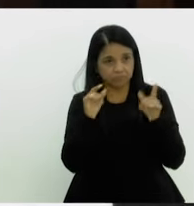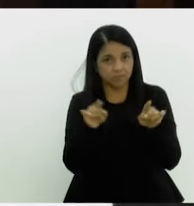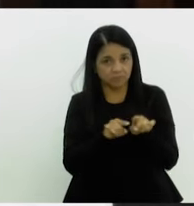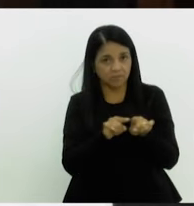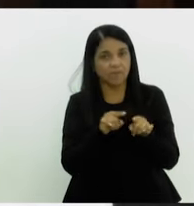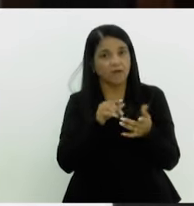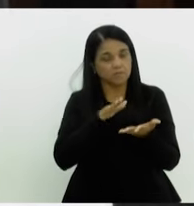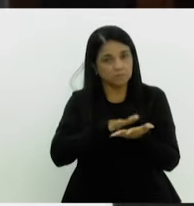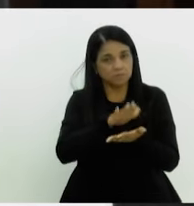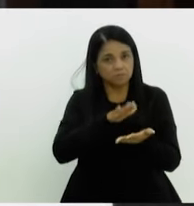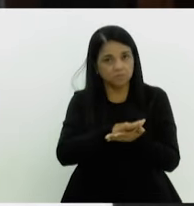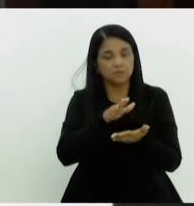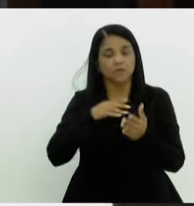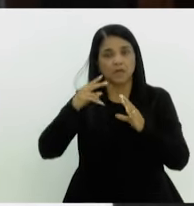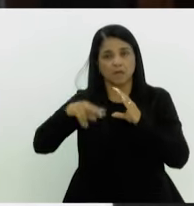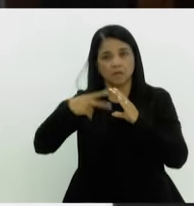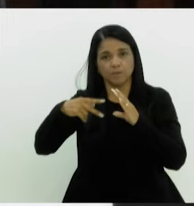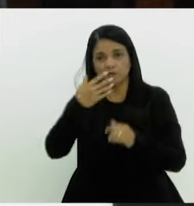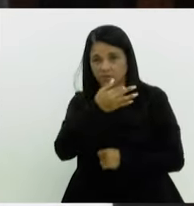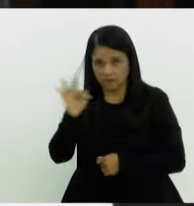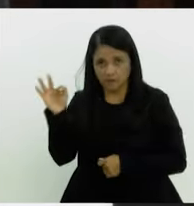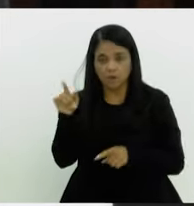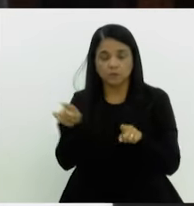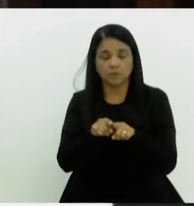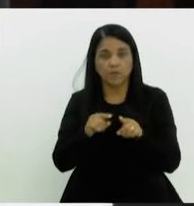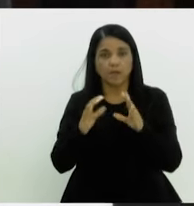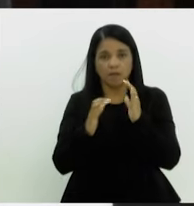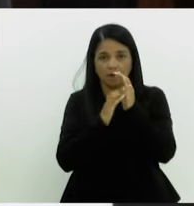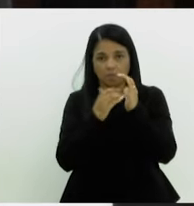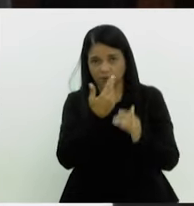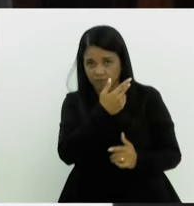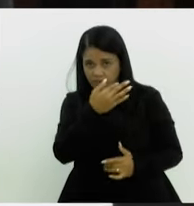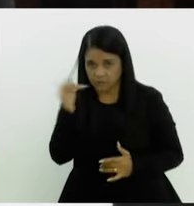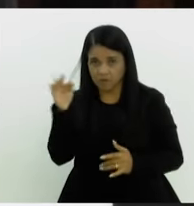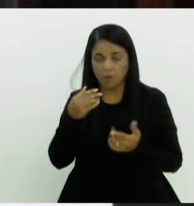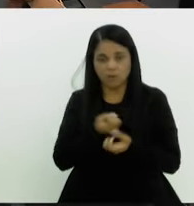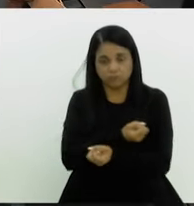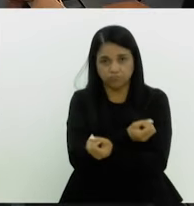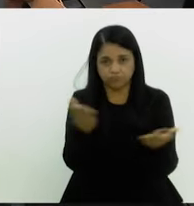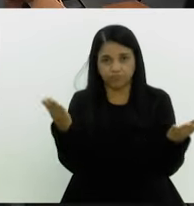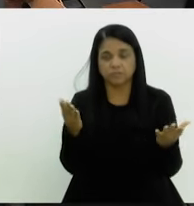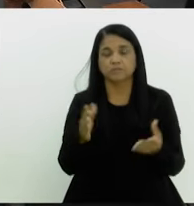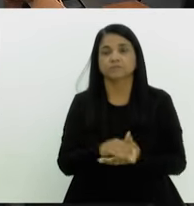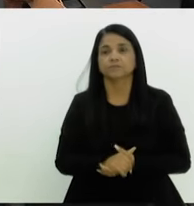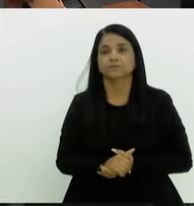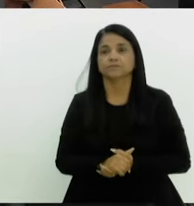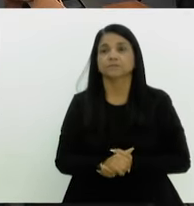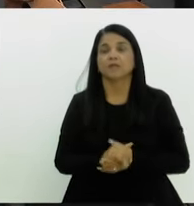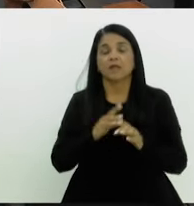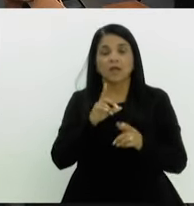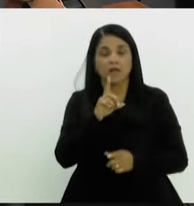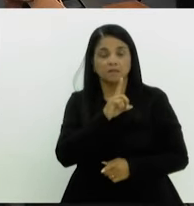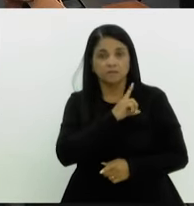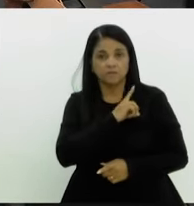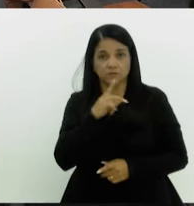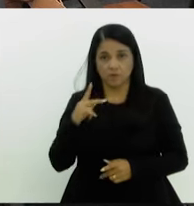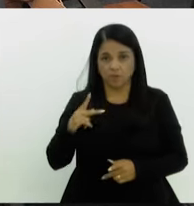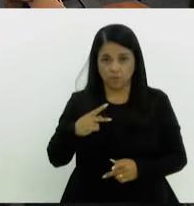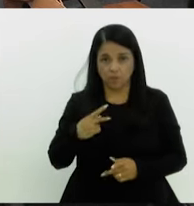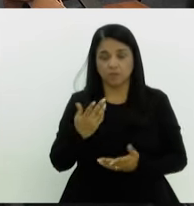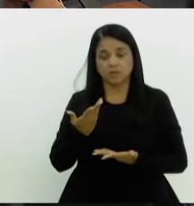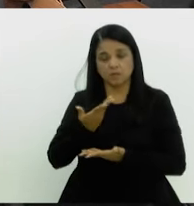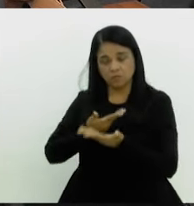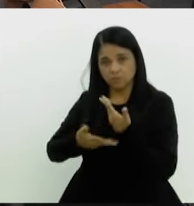reproduzir pela Câmara Federal e vai entregar para vocês distribuírem isso é importante e a defensoria tem compartilhado os